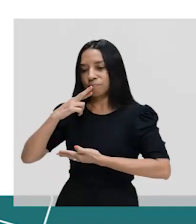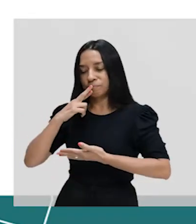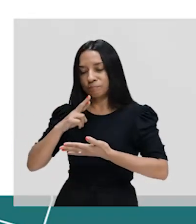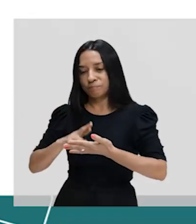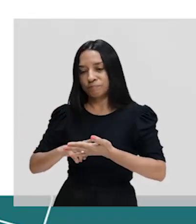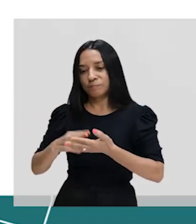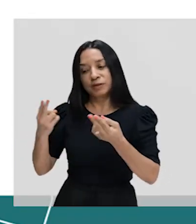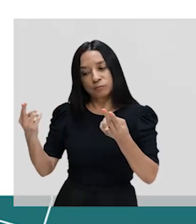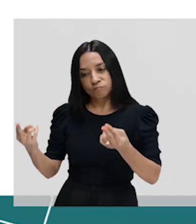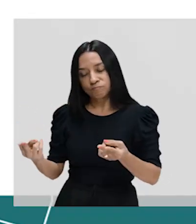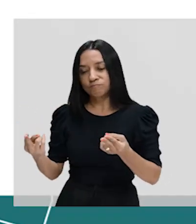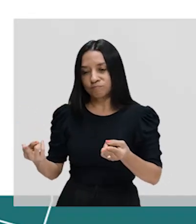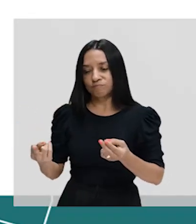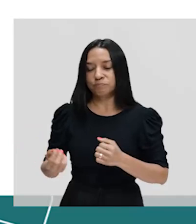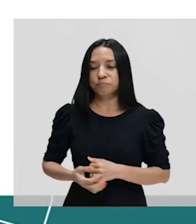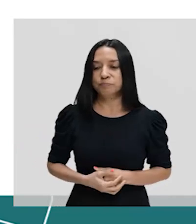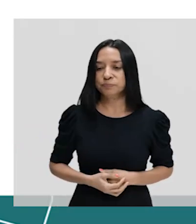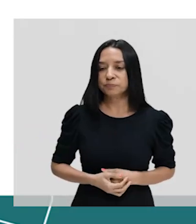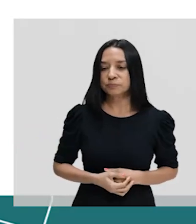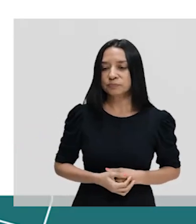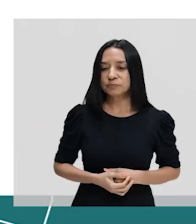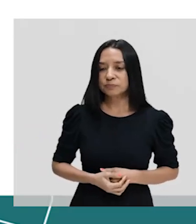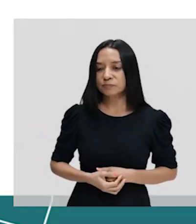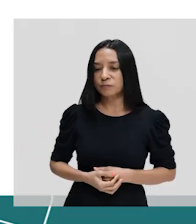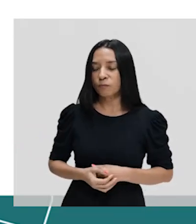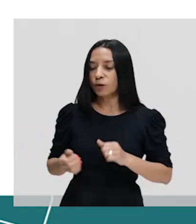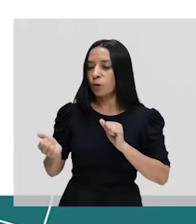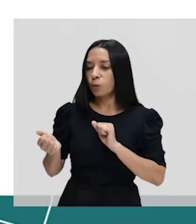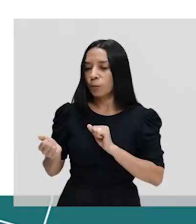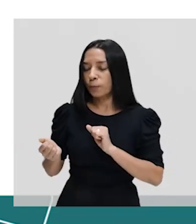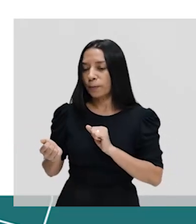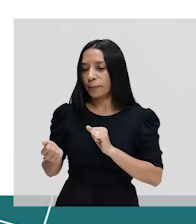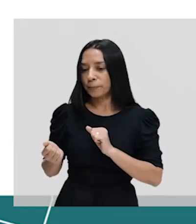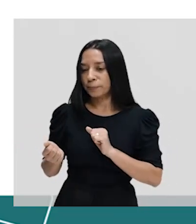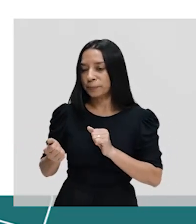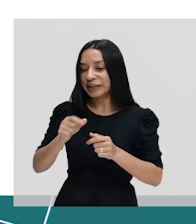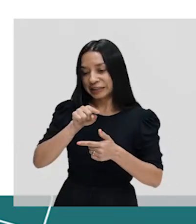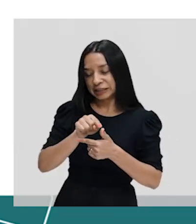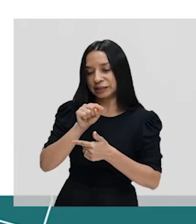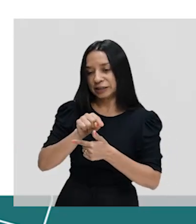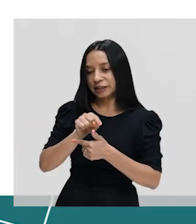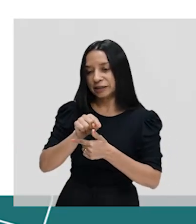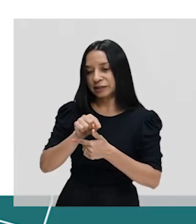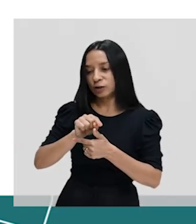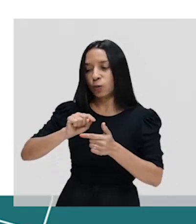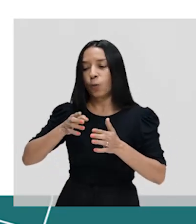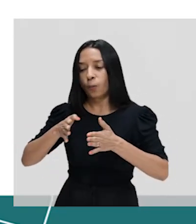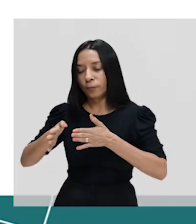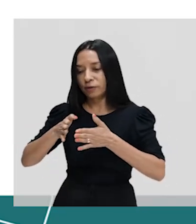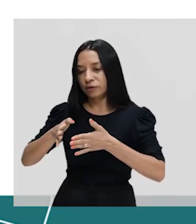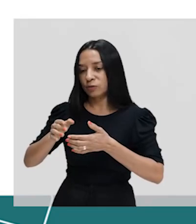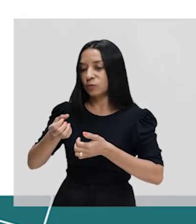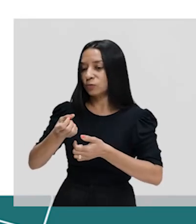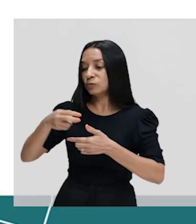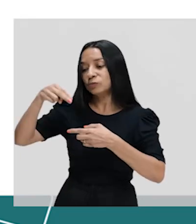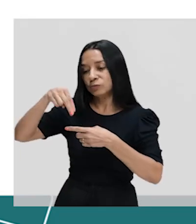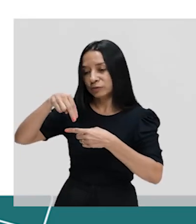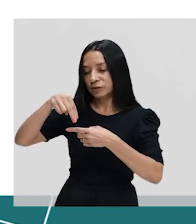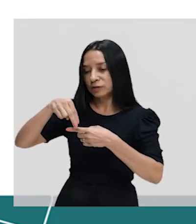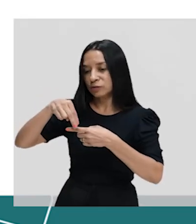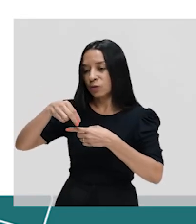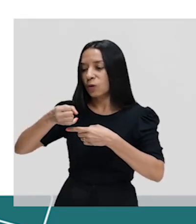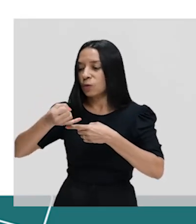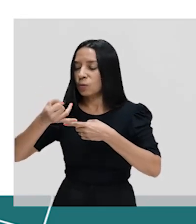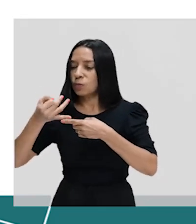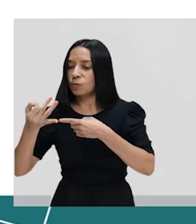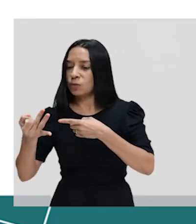E é o mesmo raciocínio, tá, gente? Ó, juntei parte inteira com o período no numerador e a